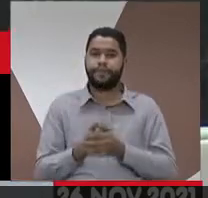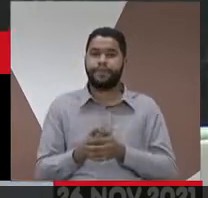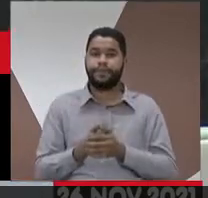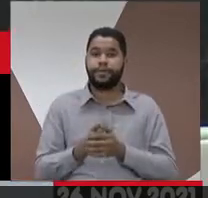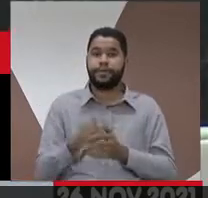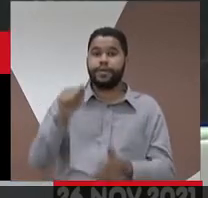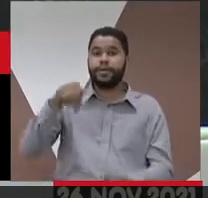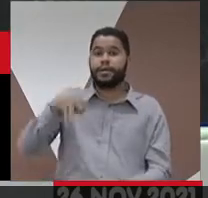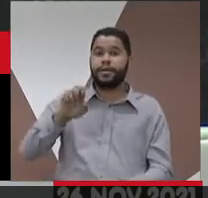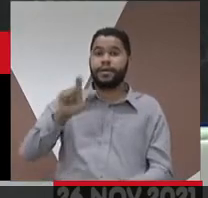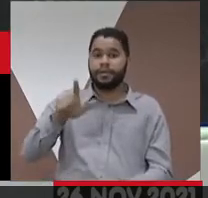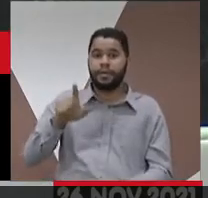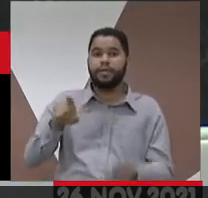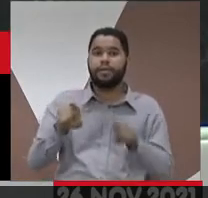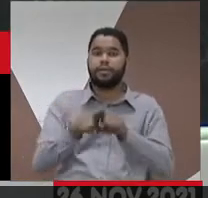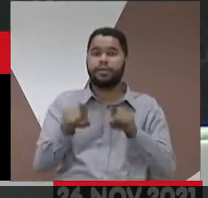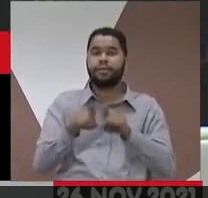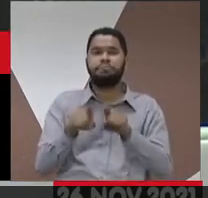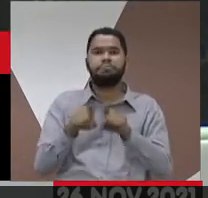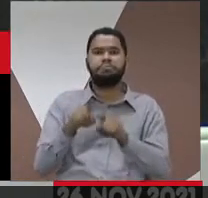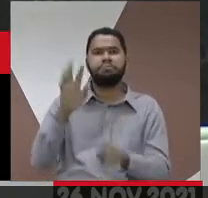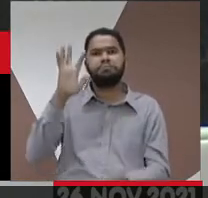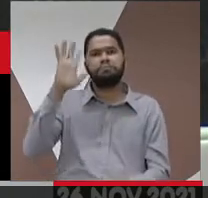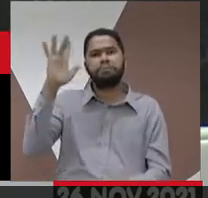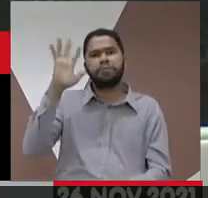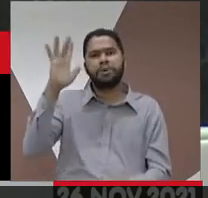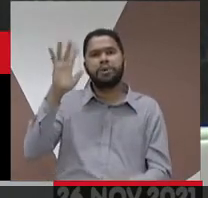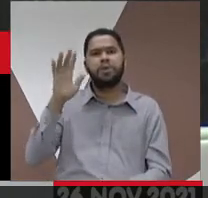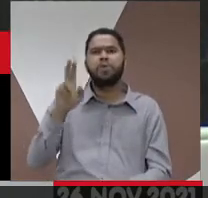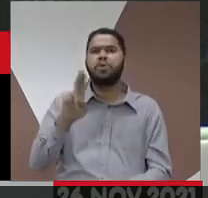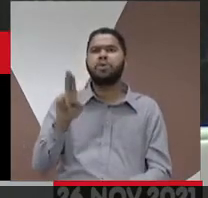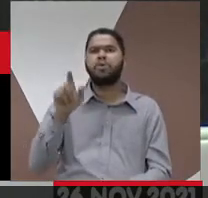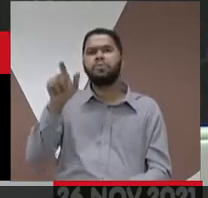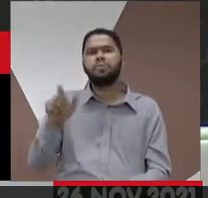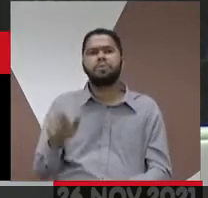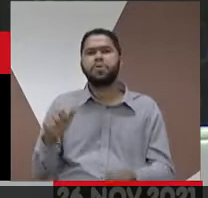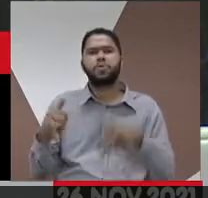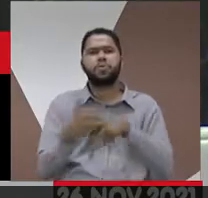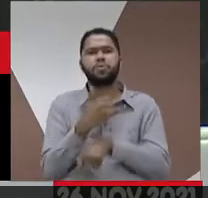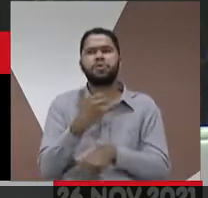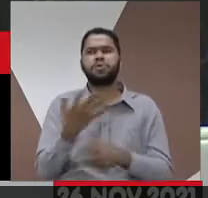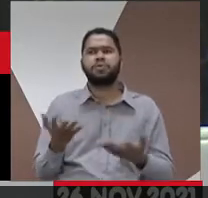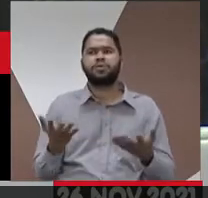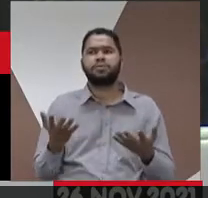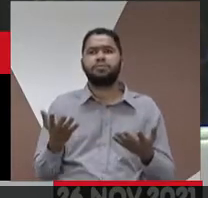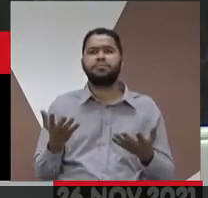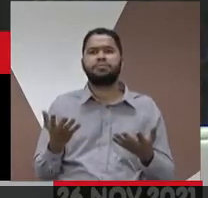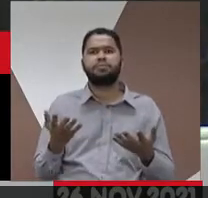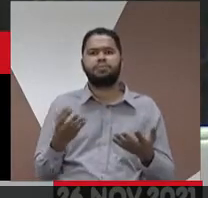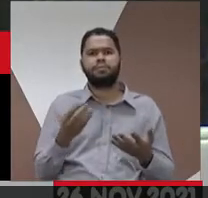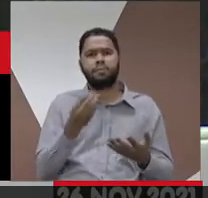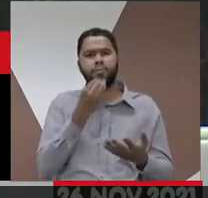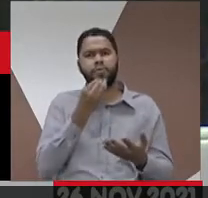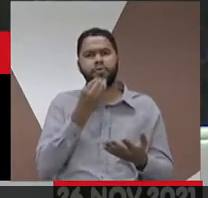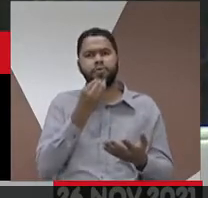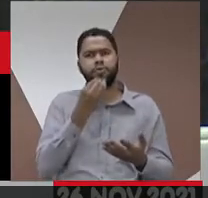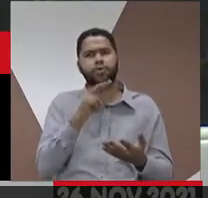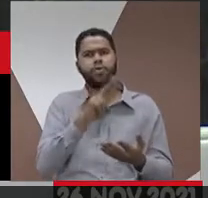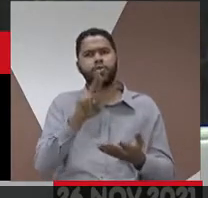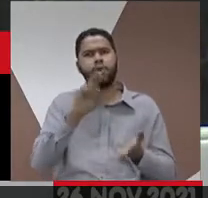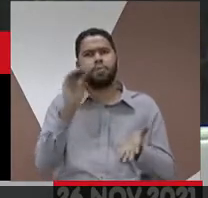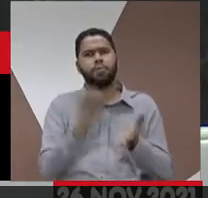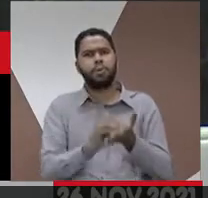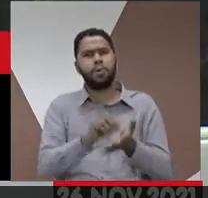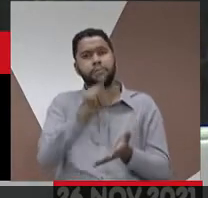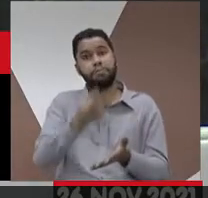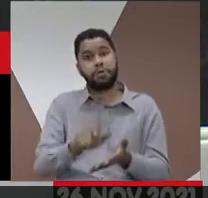anel, ninguém teve a ideia de pôr o nome de alguém, de uma vítima, porque ele não merece. Quem sabe a gente chega numa obra